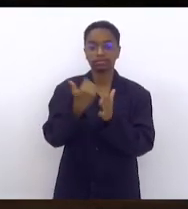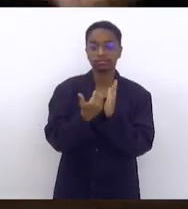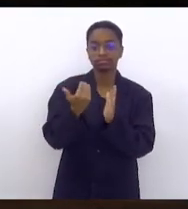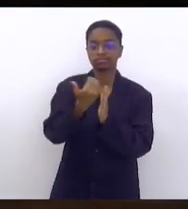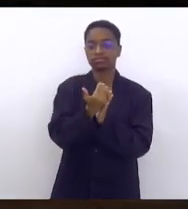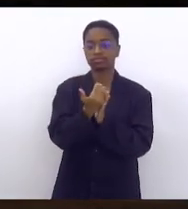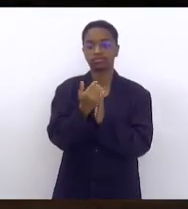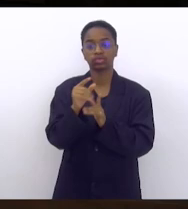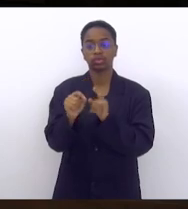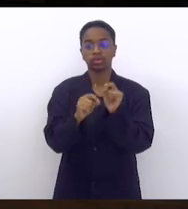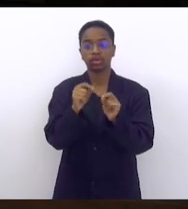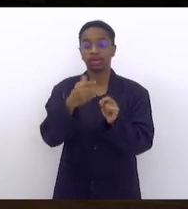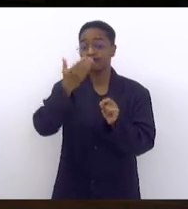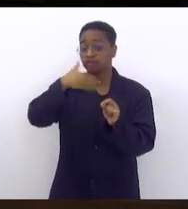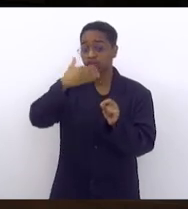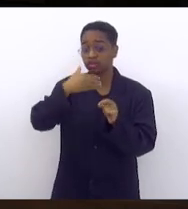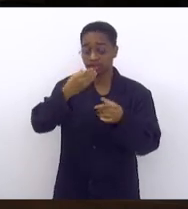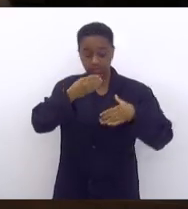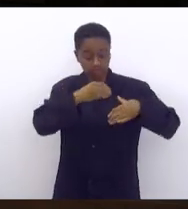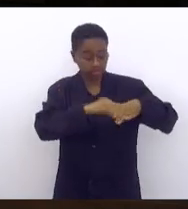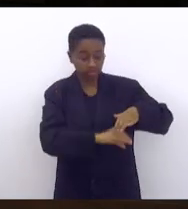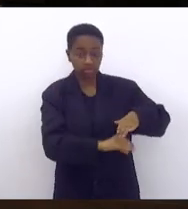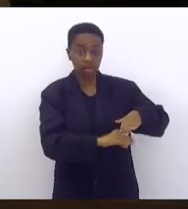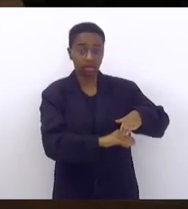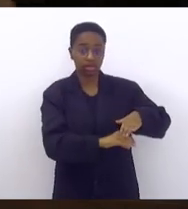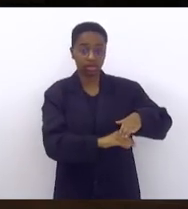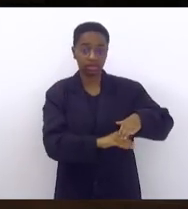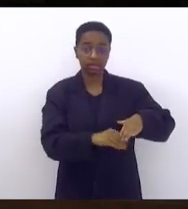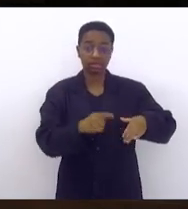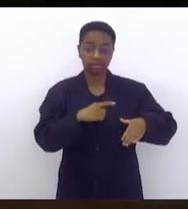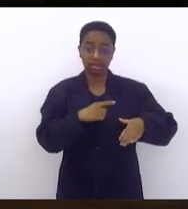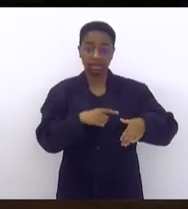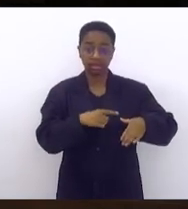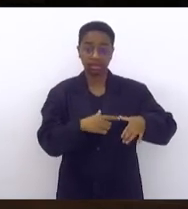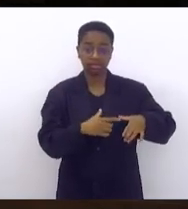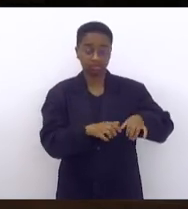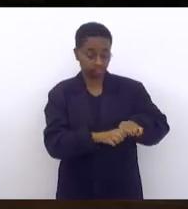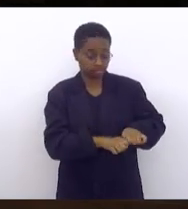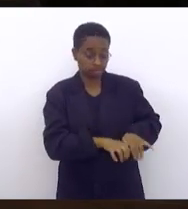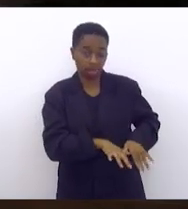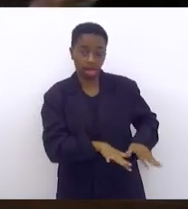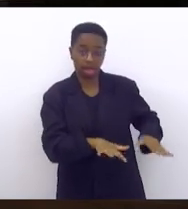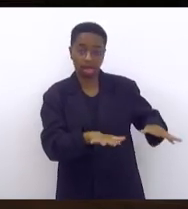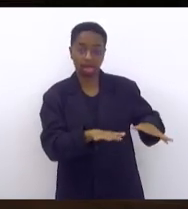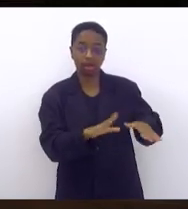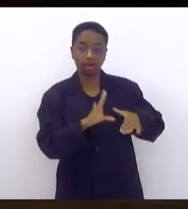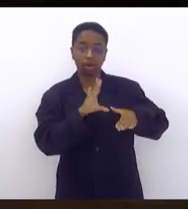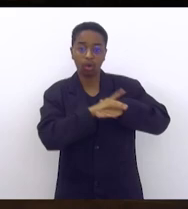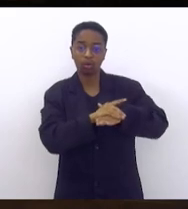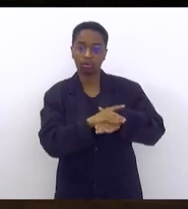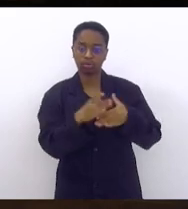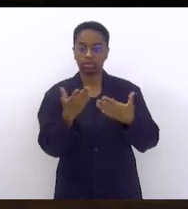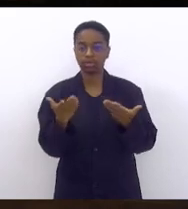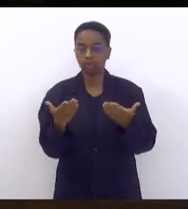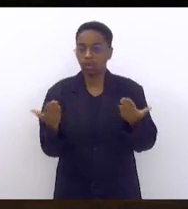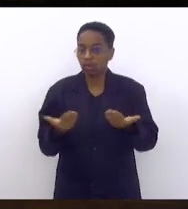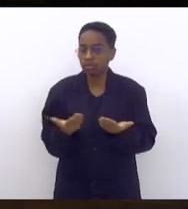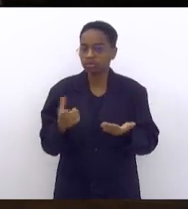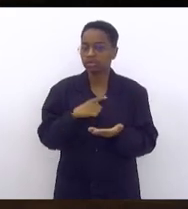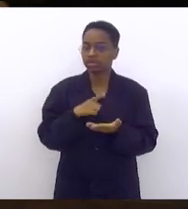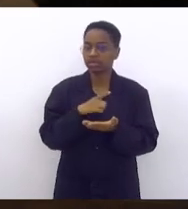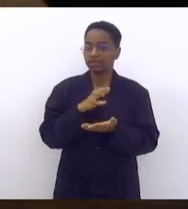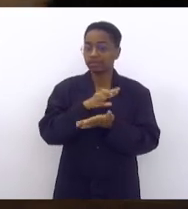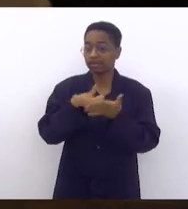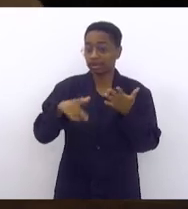ganhavam frutas e botavam dentro daquela bolsa que vazava o saco, que arrebentava fácil. Né? Então, hoje, nós temos diversos